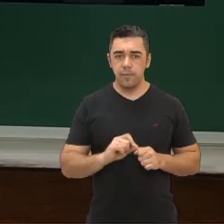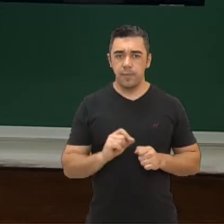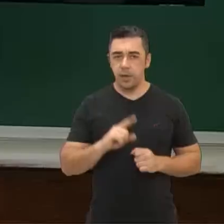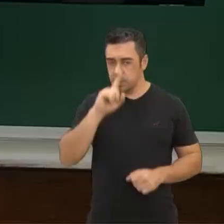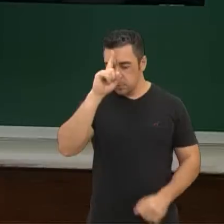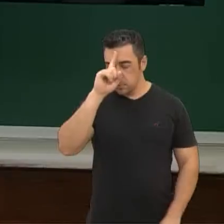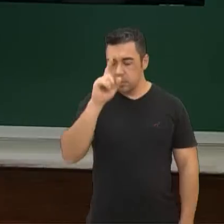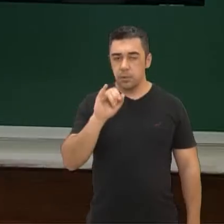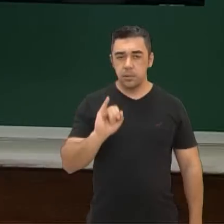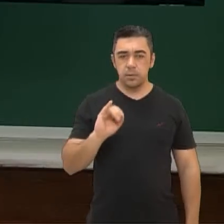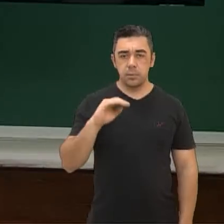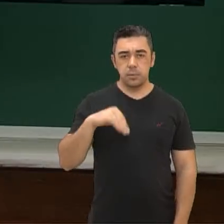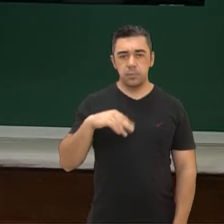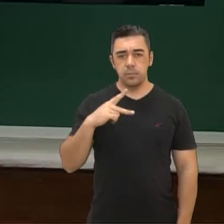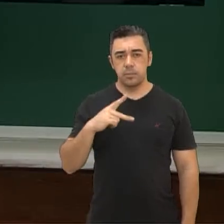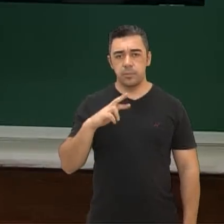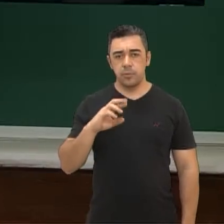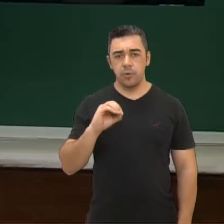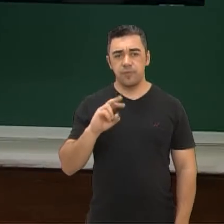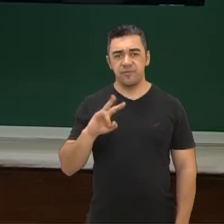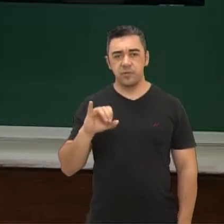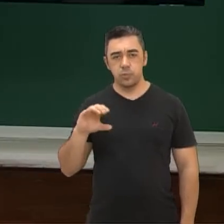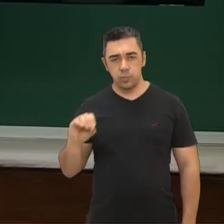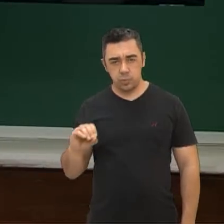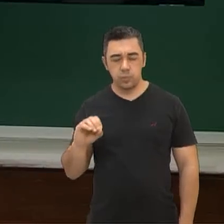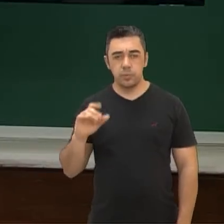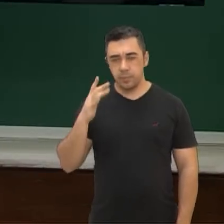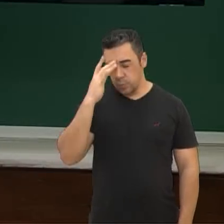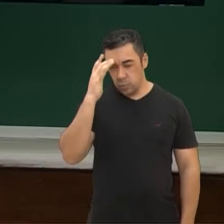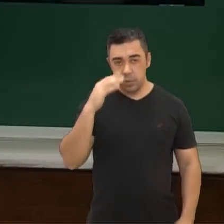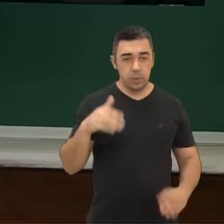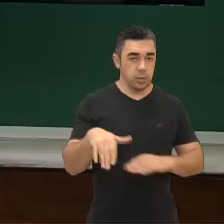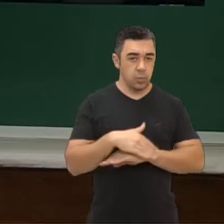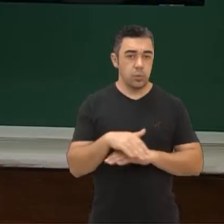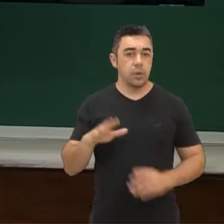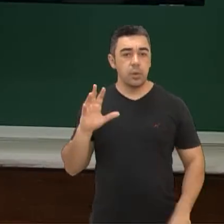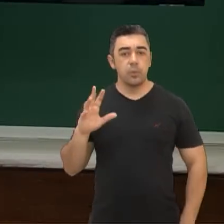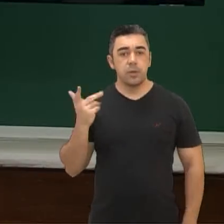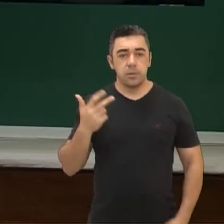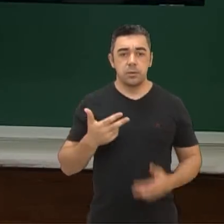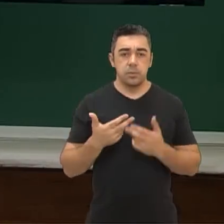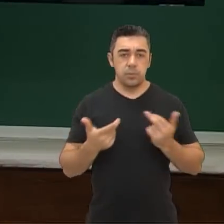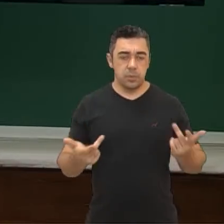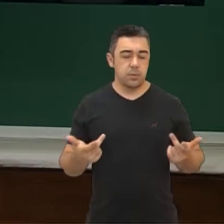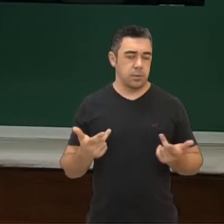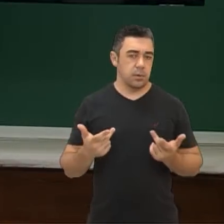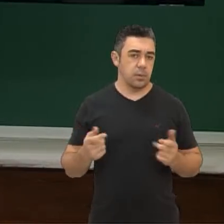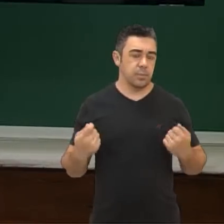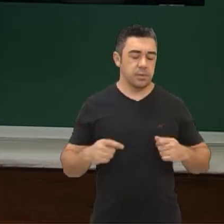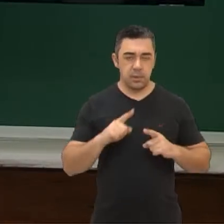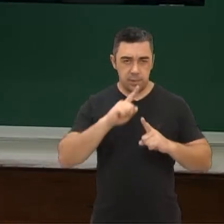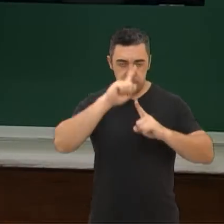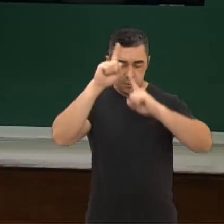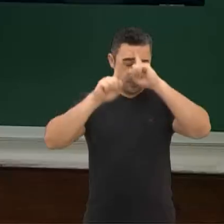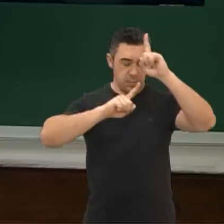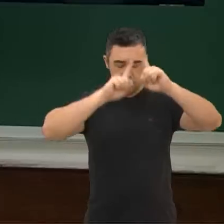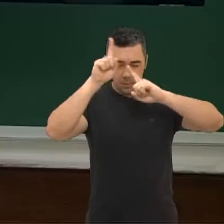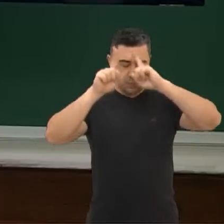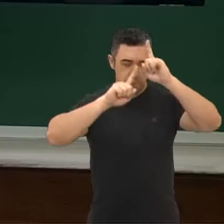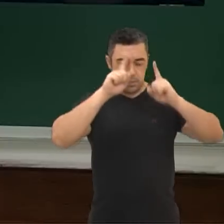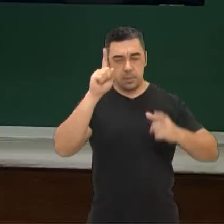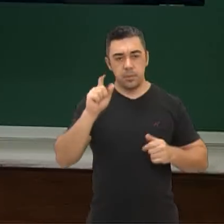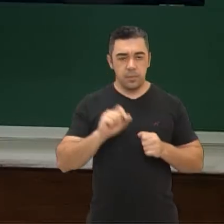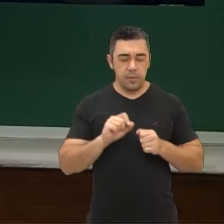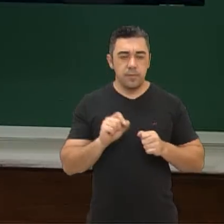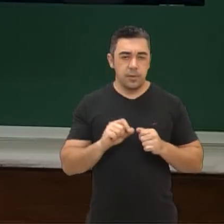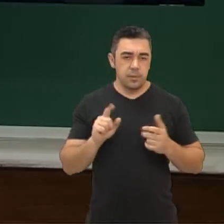performance. Então aqui o grupo, né, a dupla, no caso, eles já têm esses temas pré-determinados, às